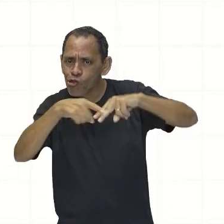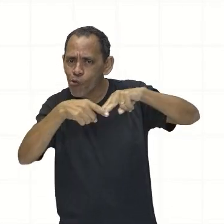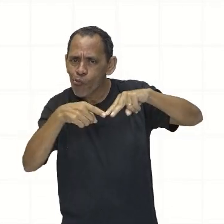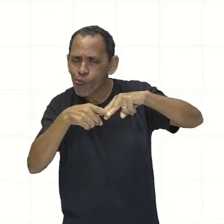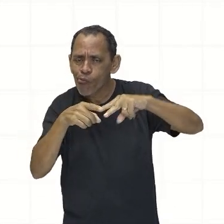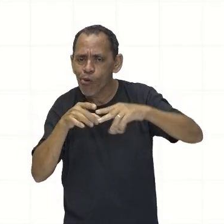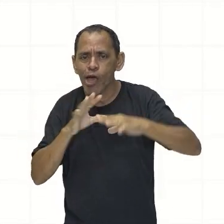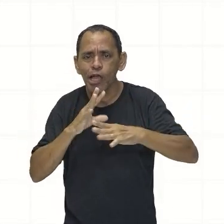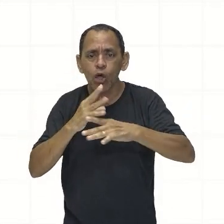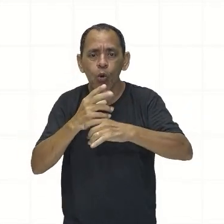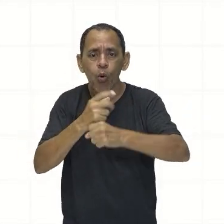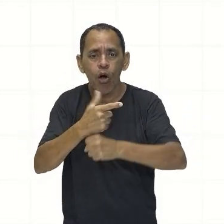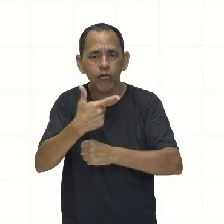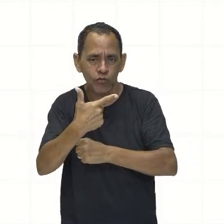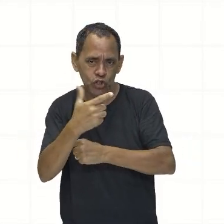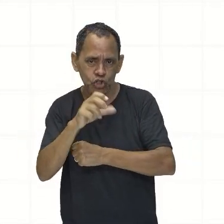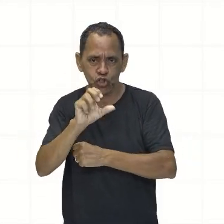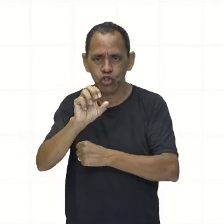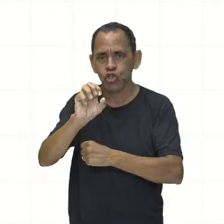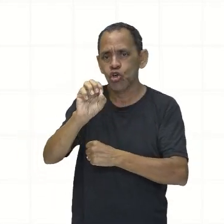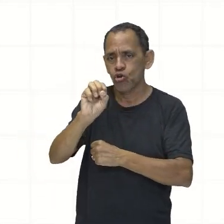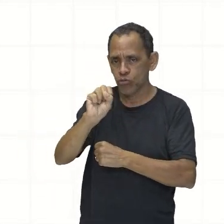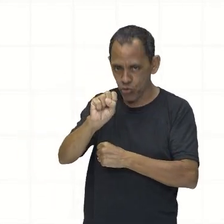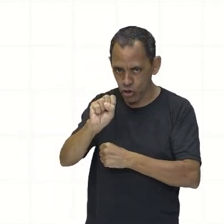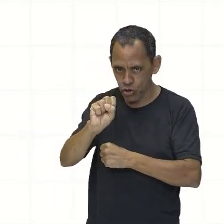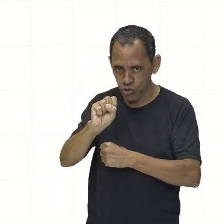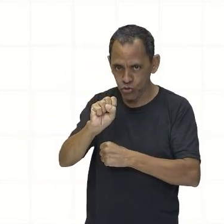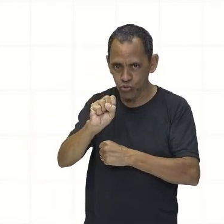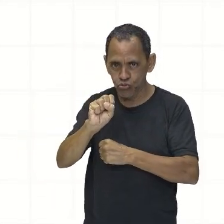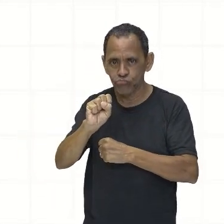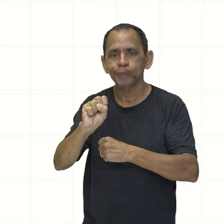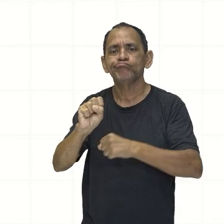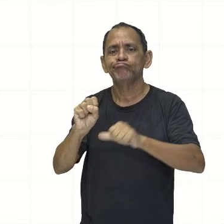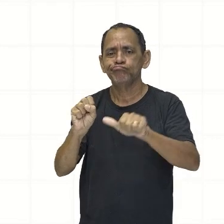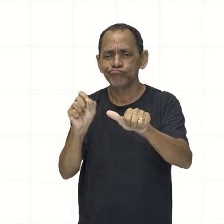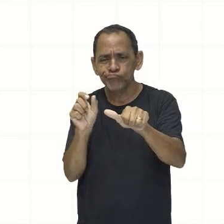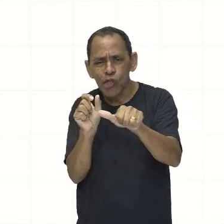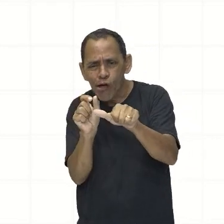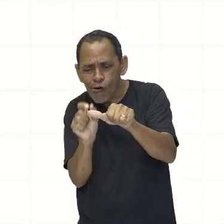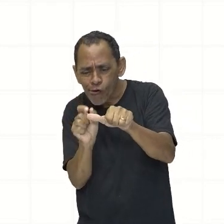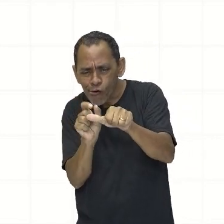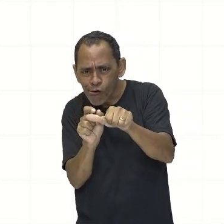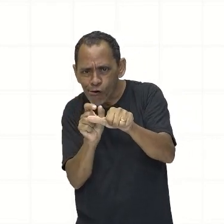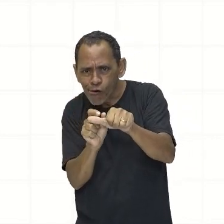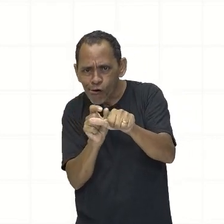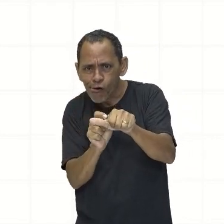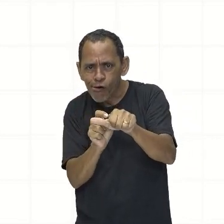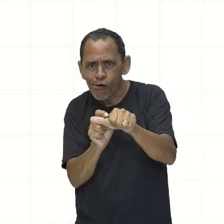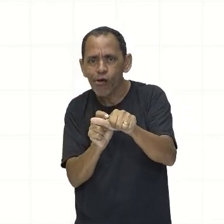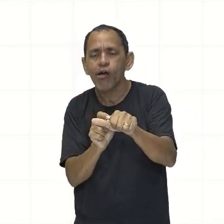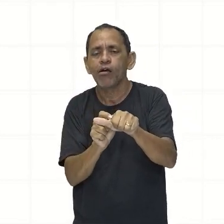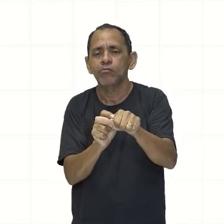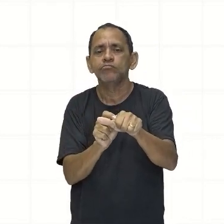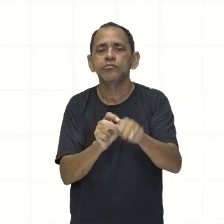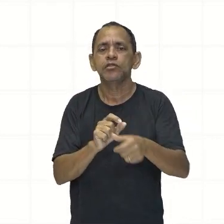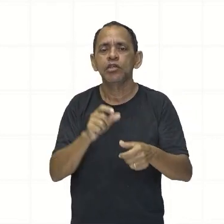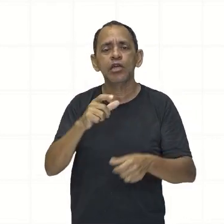a 28 centímetros, certo? Então, como é que nós temos? Vamos pegar a relação,